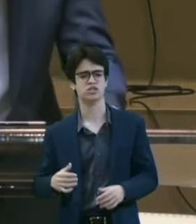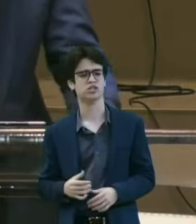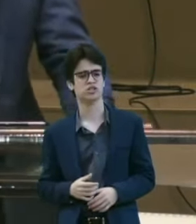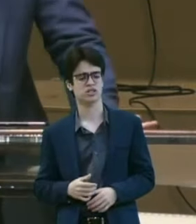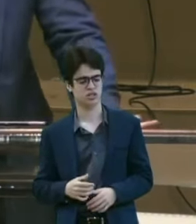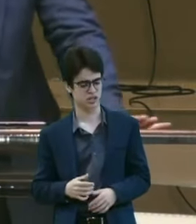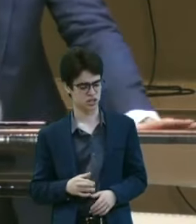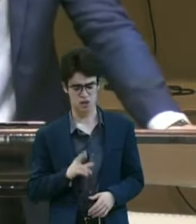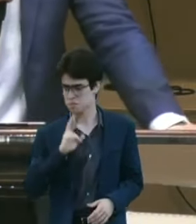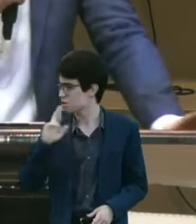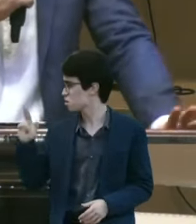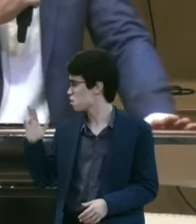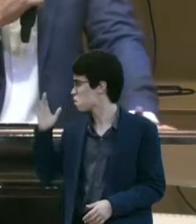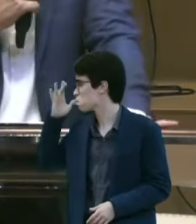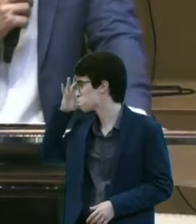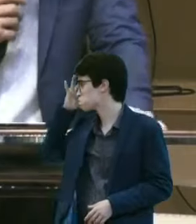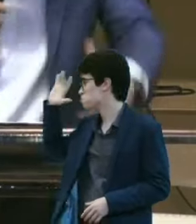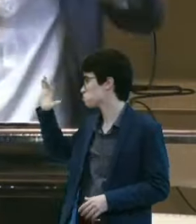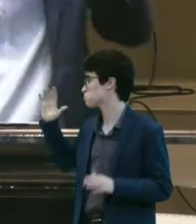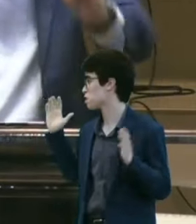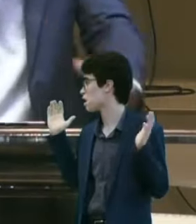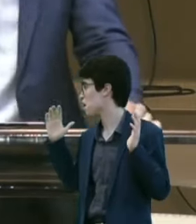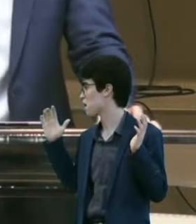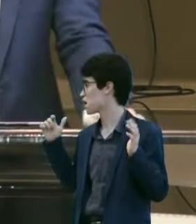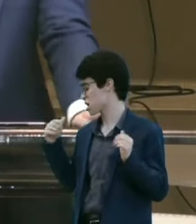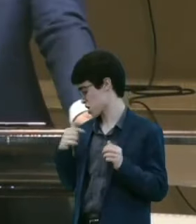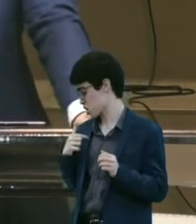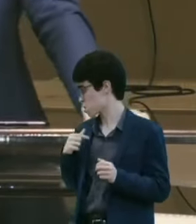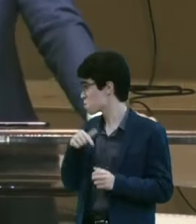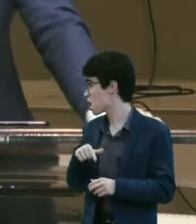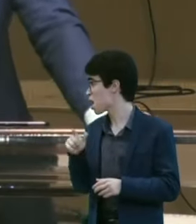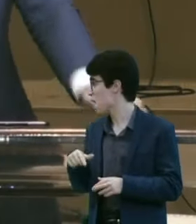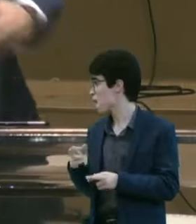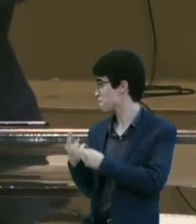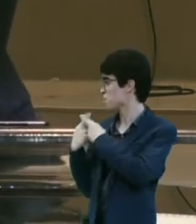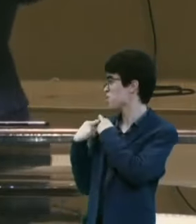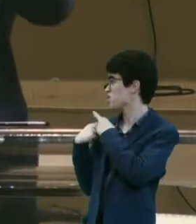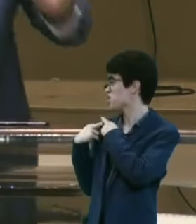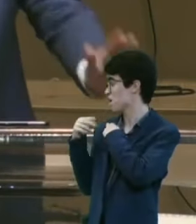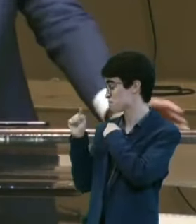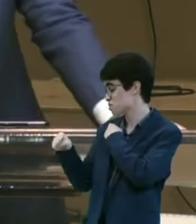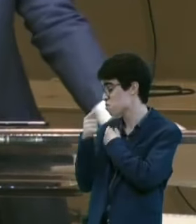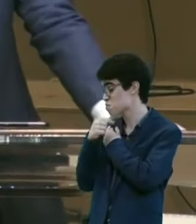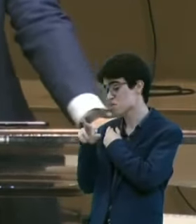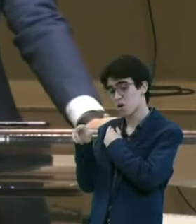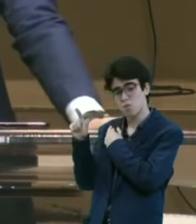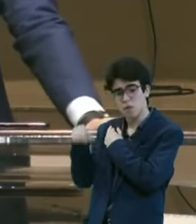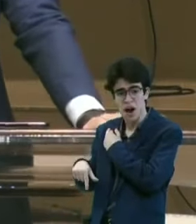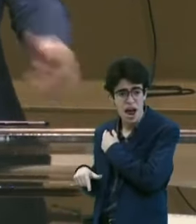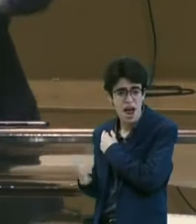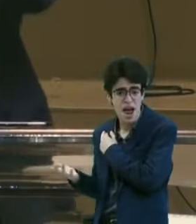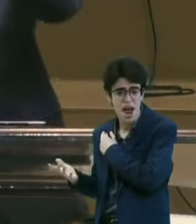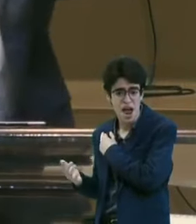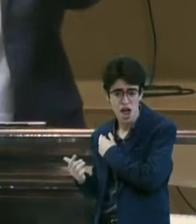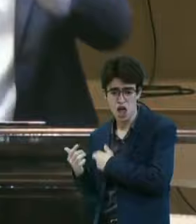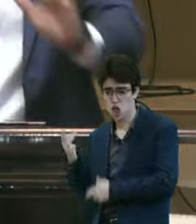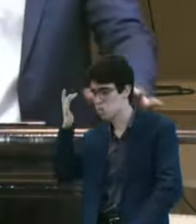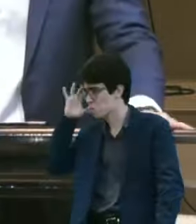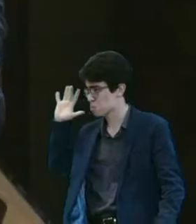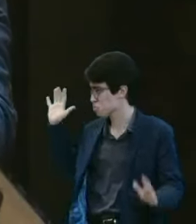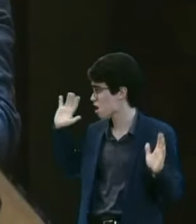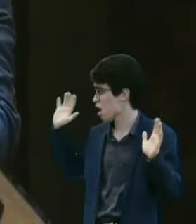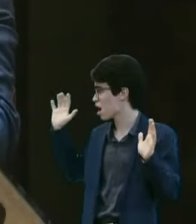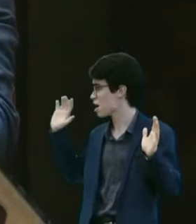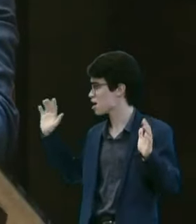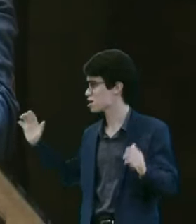Respondeu ele: não sei. Eu sou responsável pelo meu irmão menor agora? Não sei, não tenho